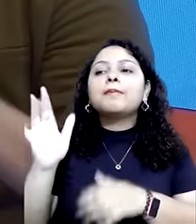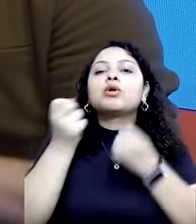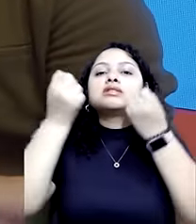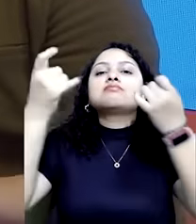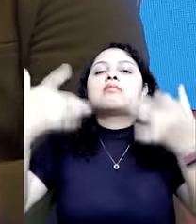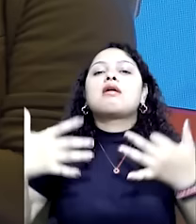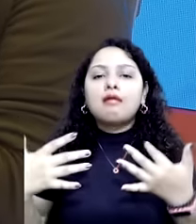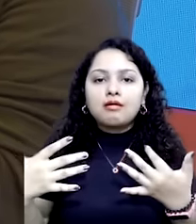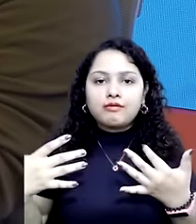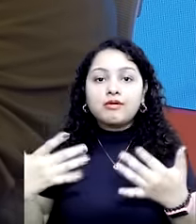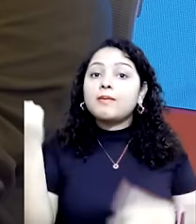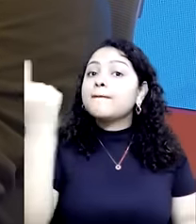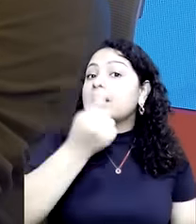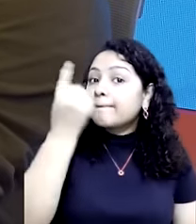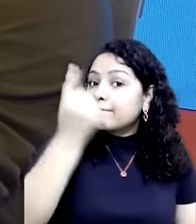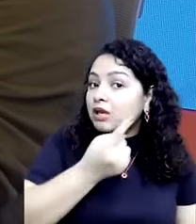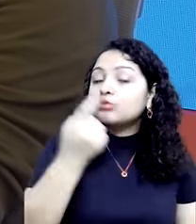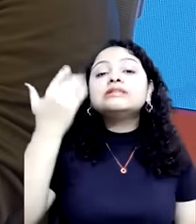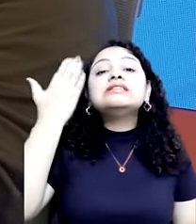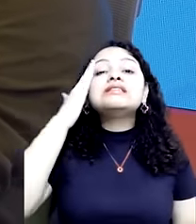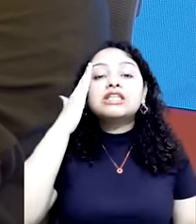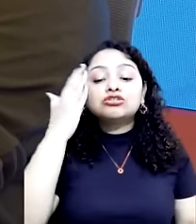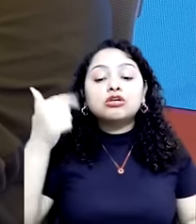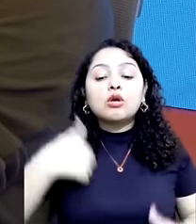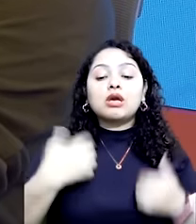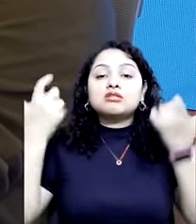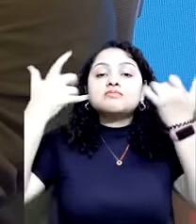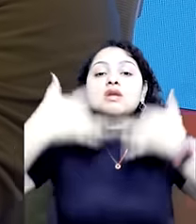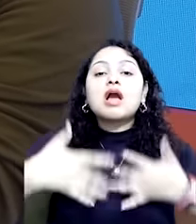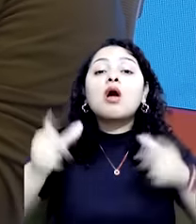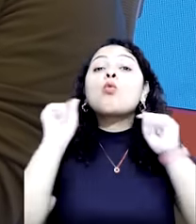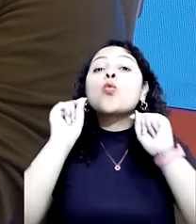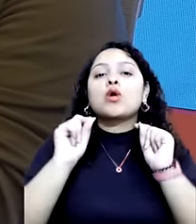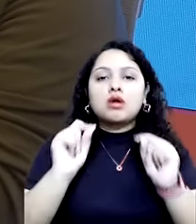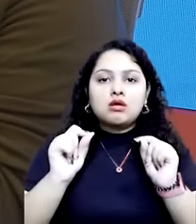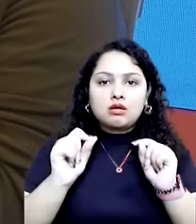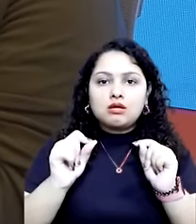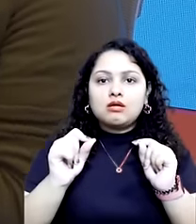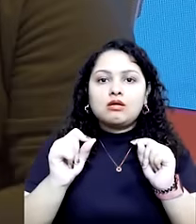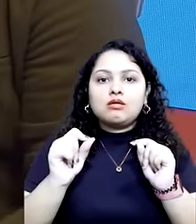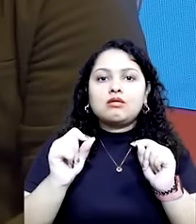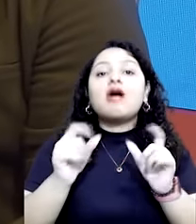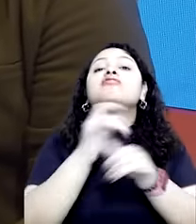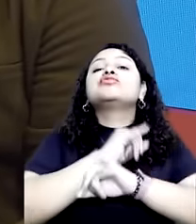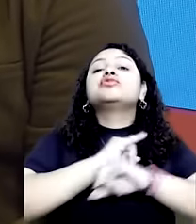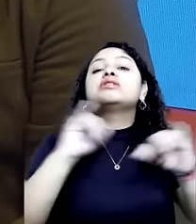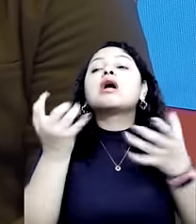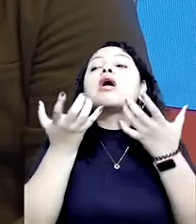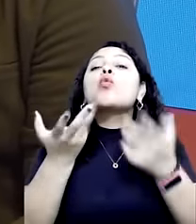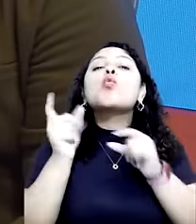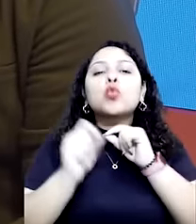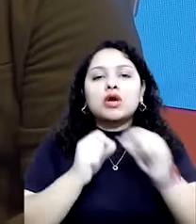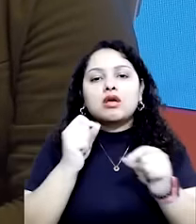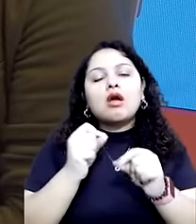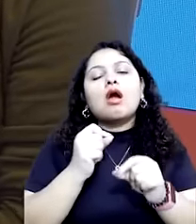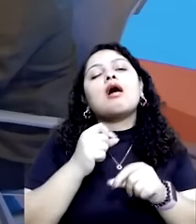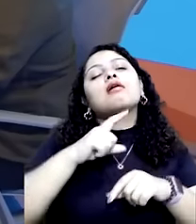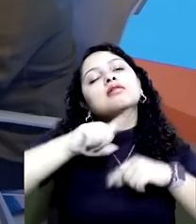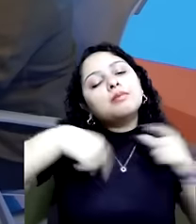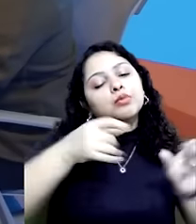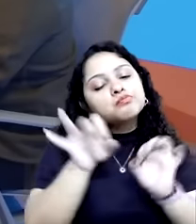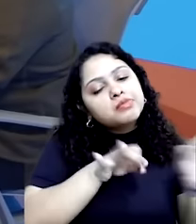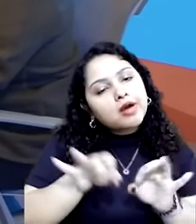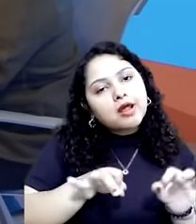primeiro passo é entenda o que você quer transmitir E aí a partir disso fica muito mais fácil a gente fazer essa produção